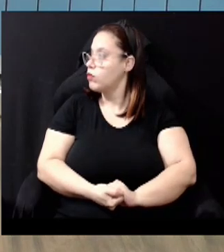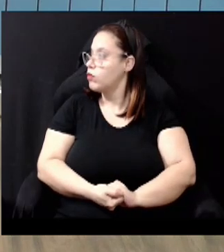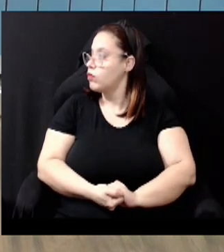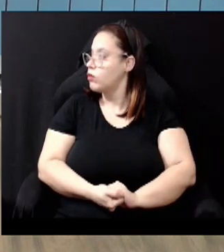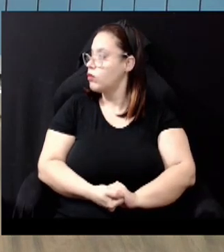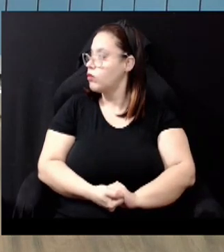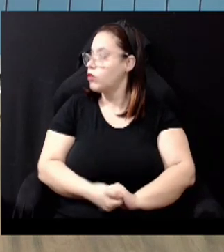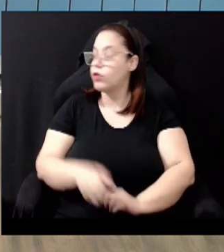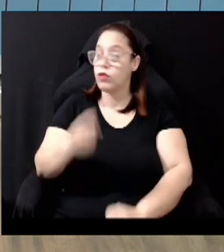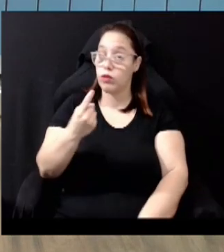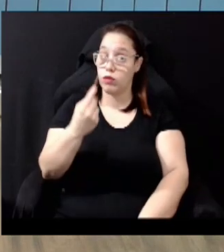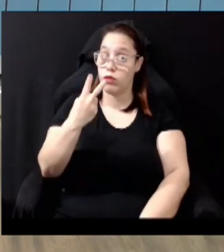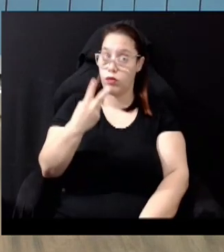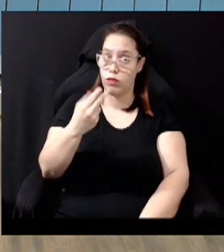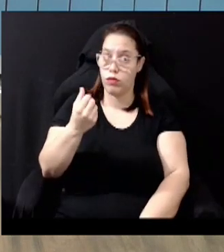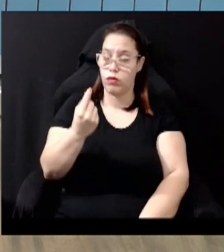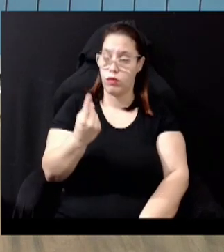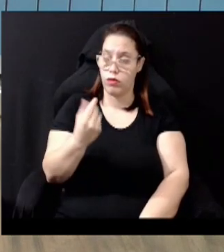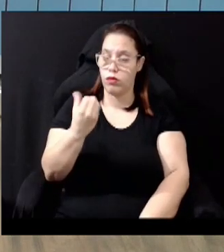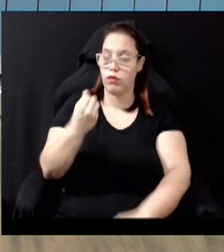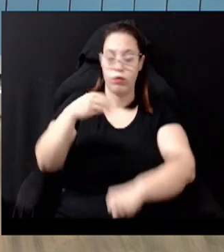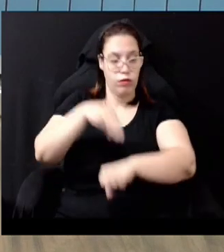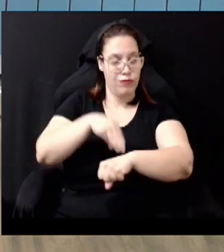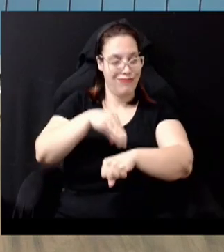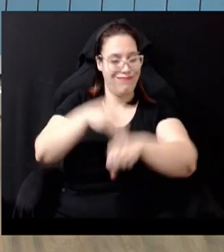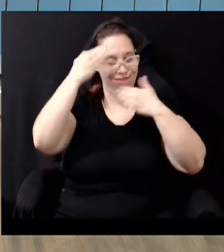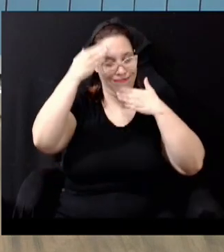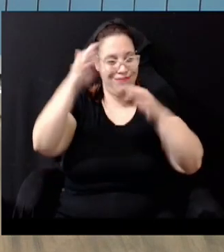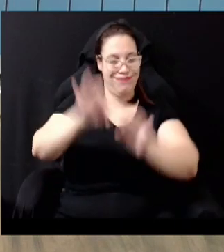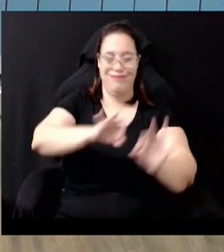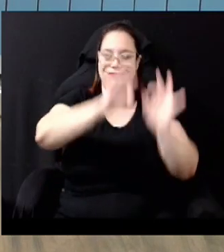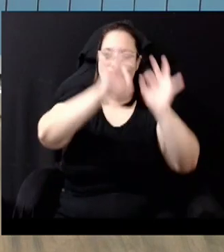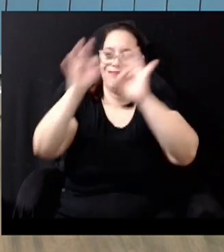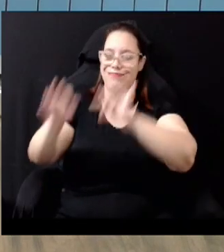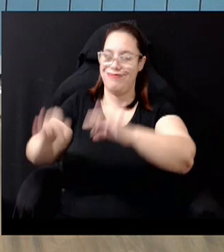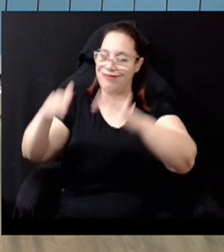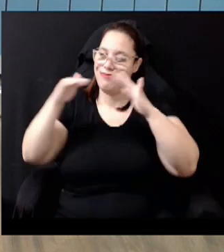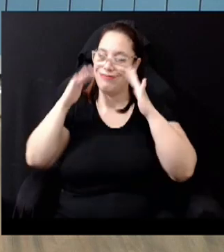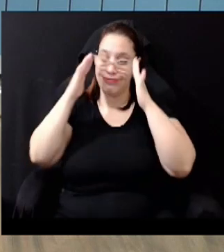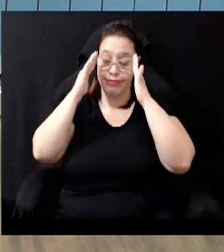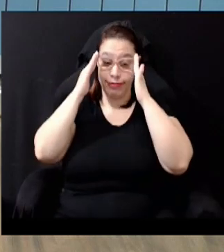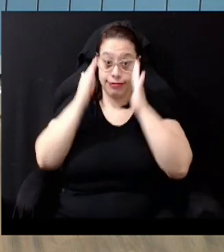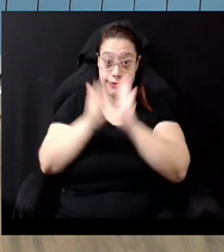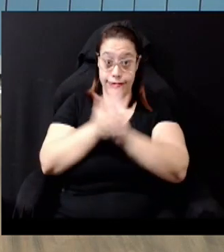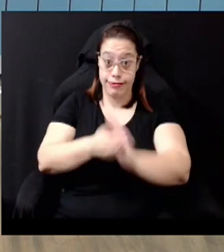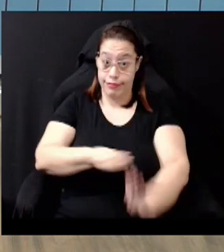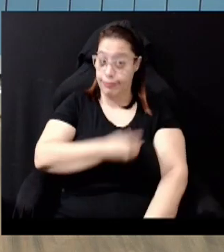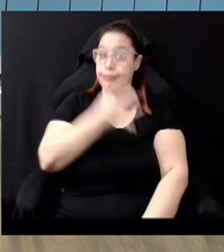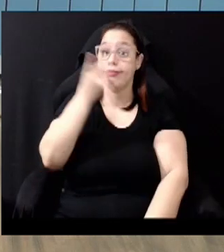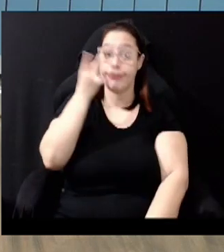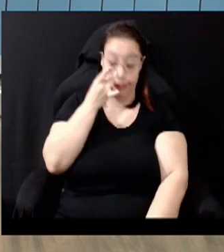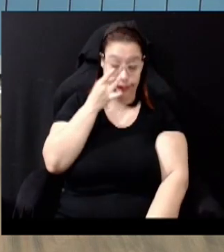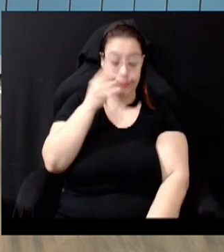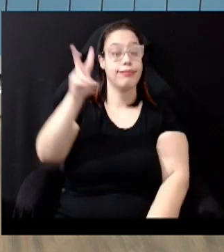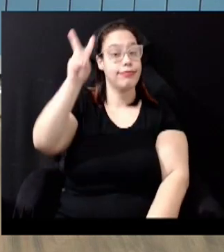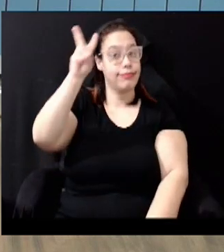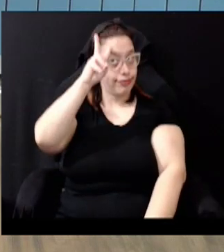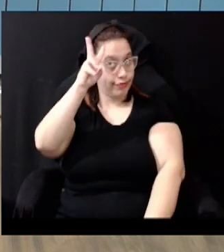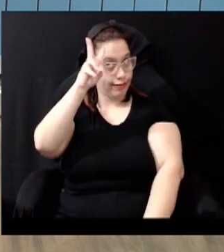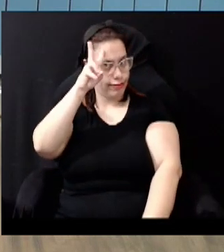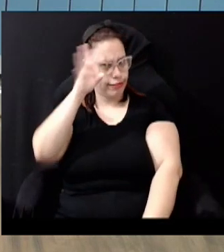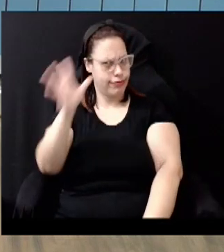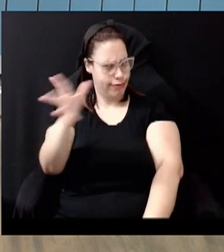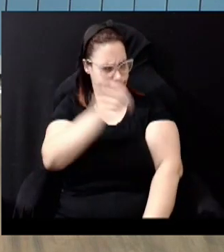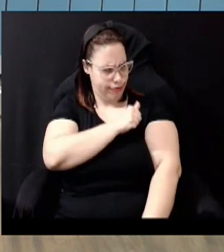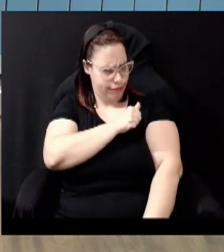Meio-dia mais 16 minutos. Muito obrigado pela sua companhia, pela sua audiência. Estamos ao vivo nesta segunda-feira. Vamos com as notícias